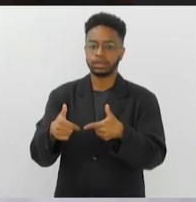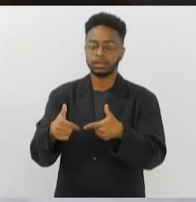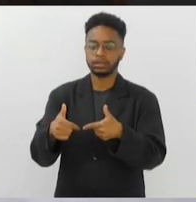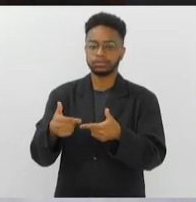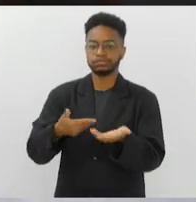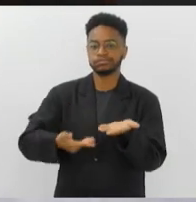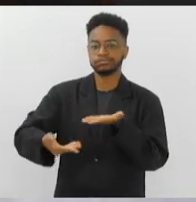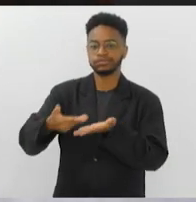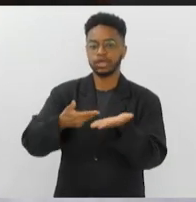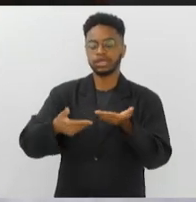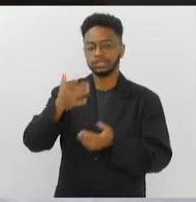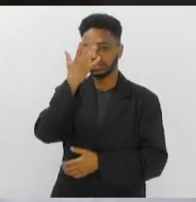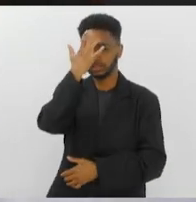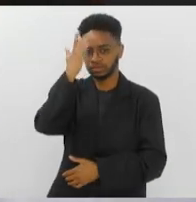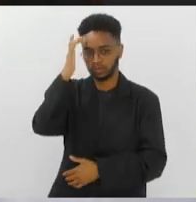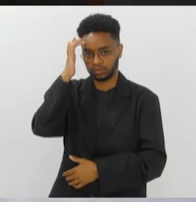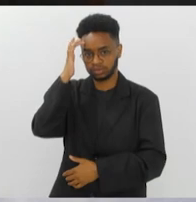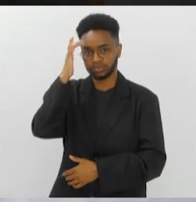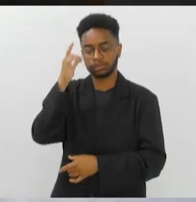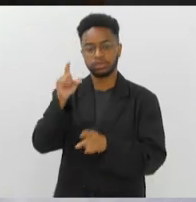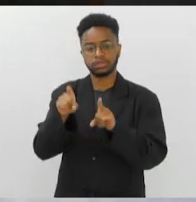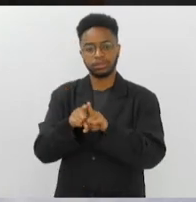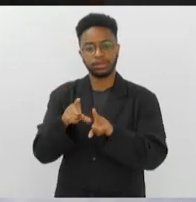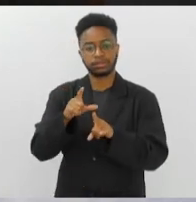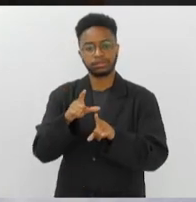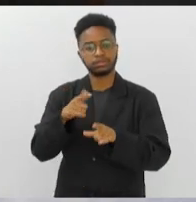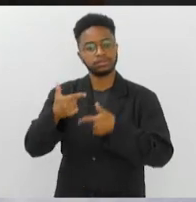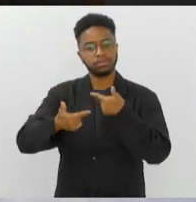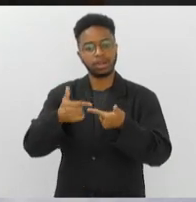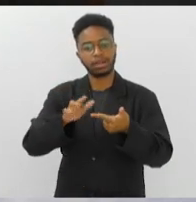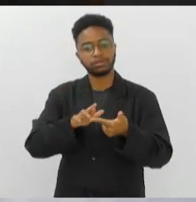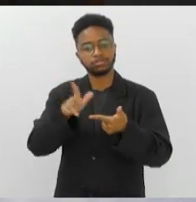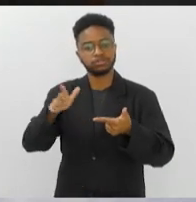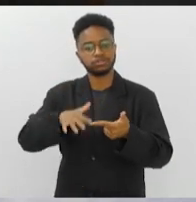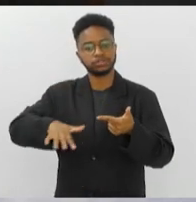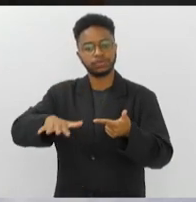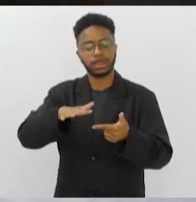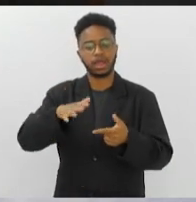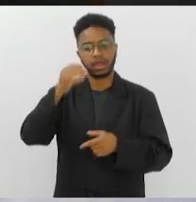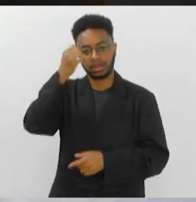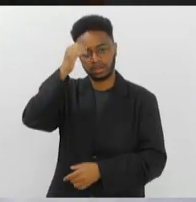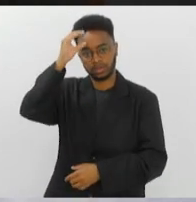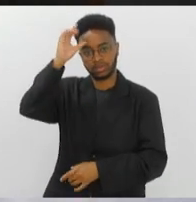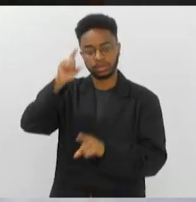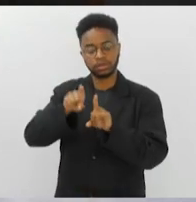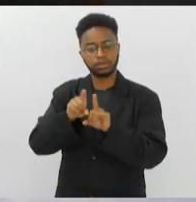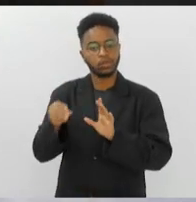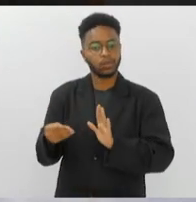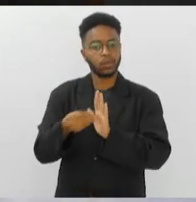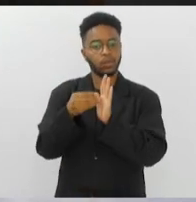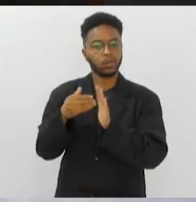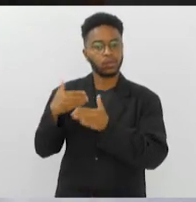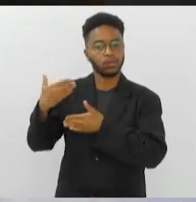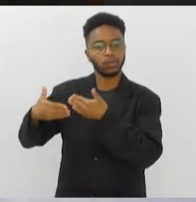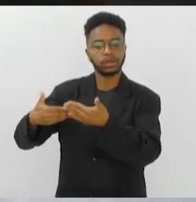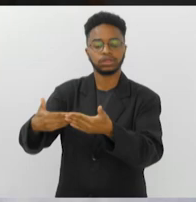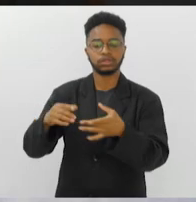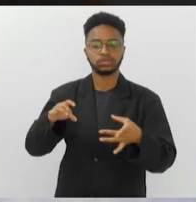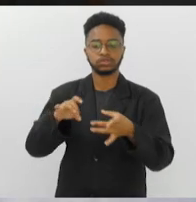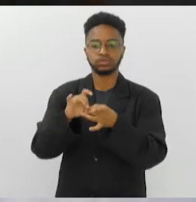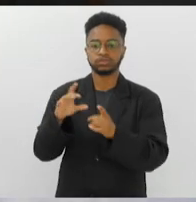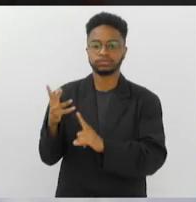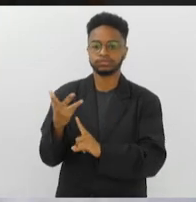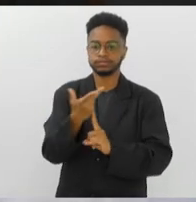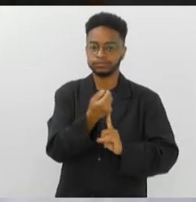interface da saúde mental com diferentes campos de conhecimento e trouxe na sua trajetória ligada às